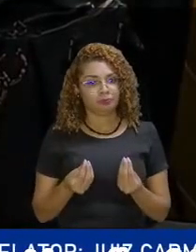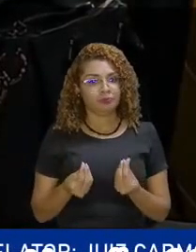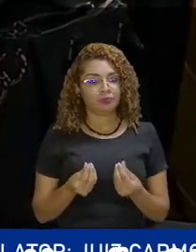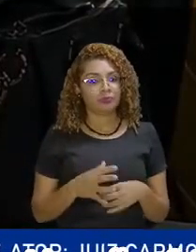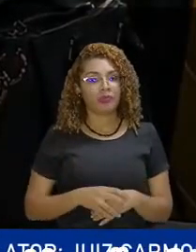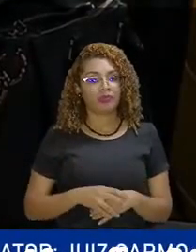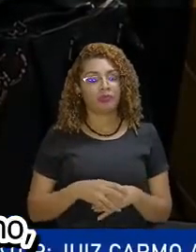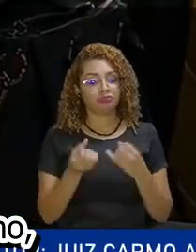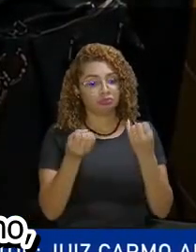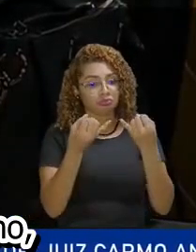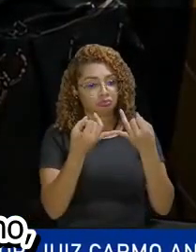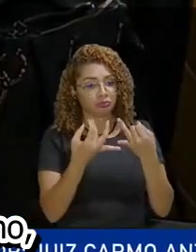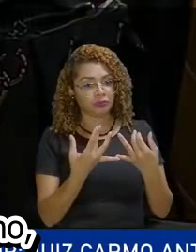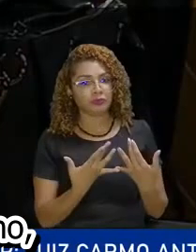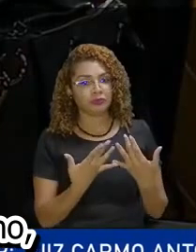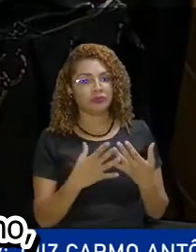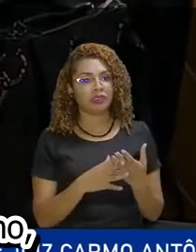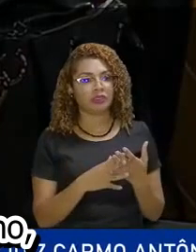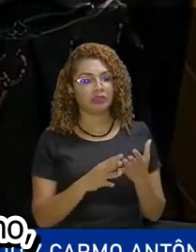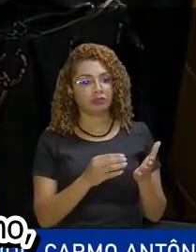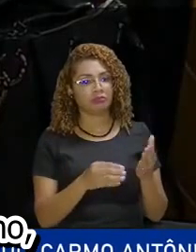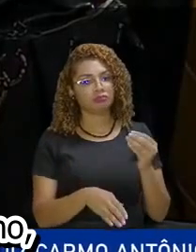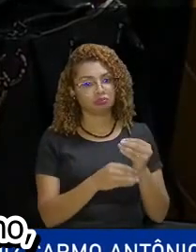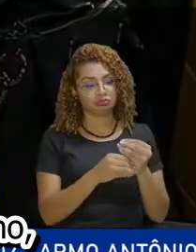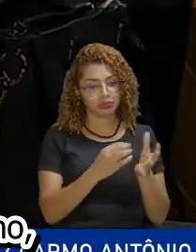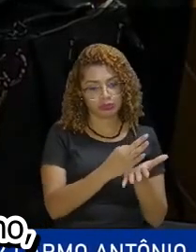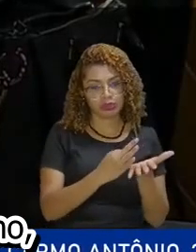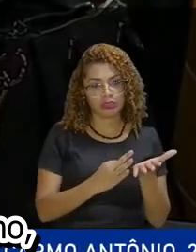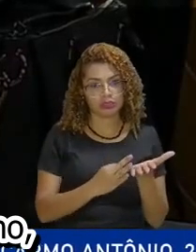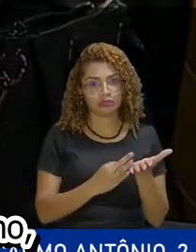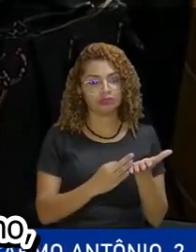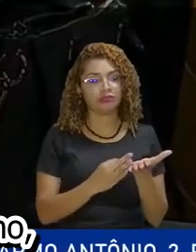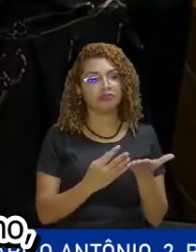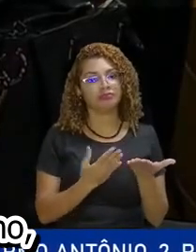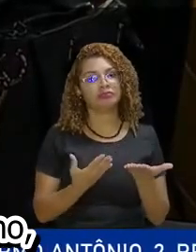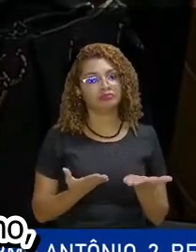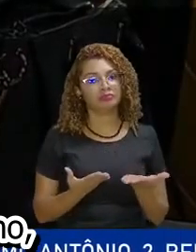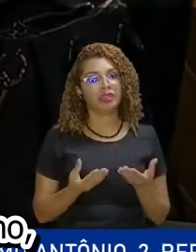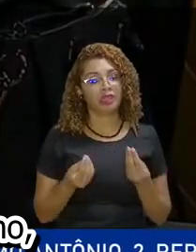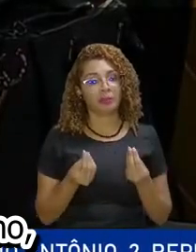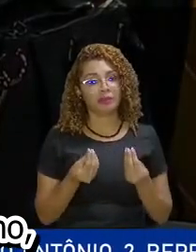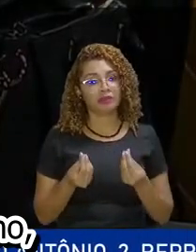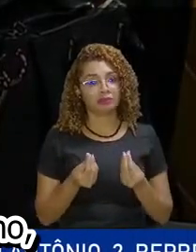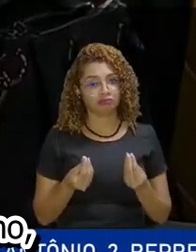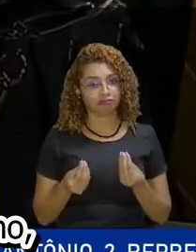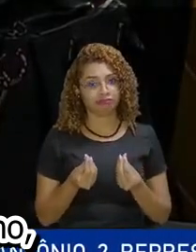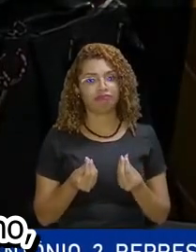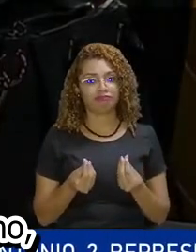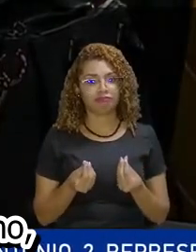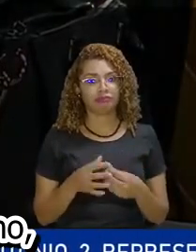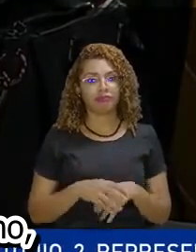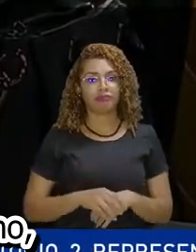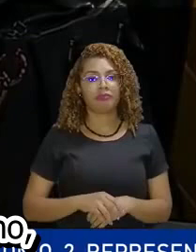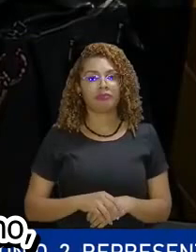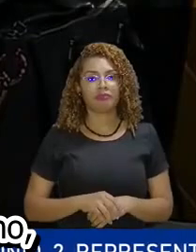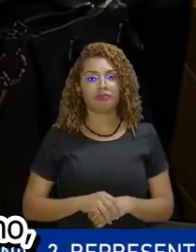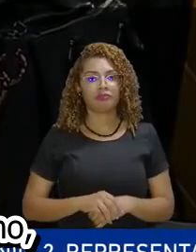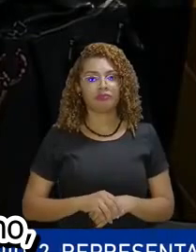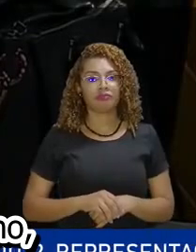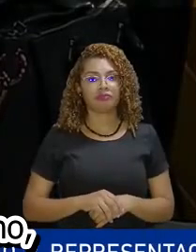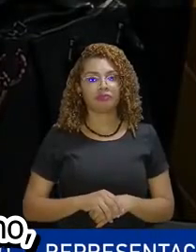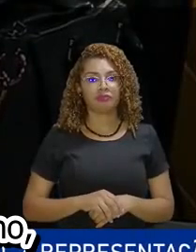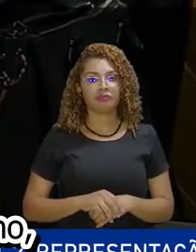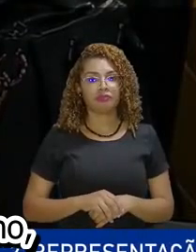feitas aqui de improviso, mas com a convicção que tenho, eu